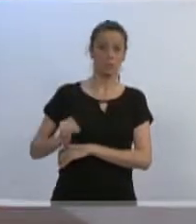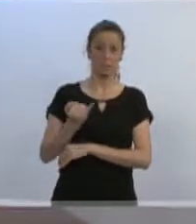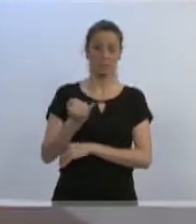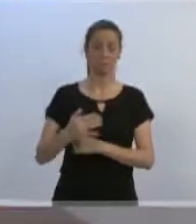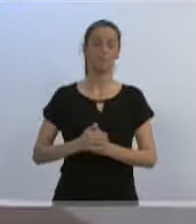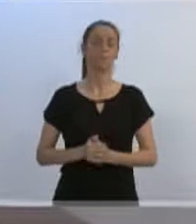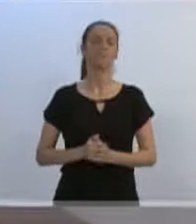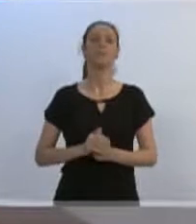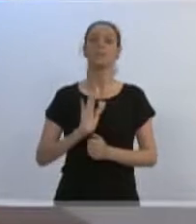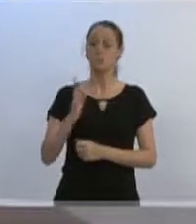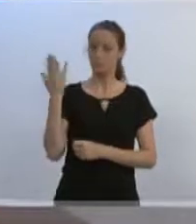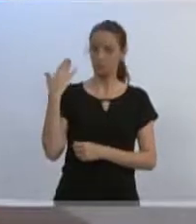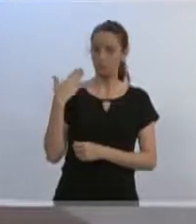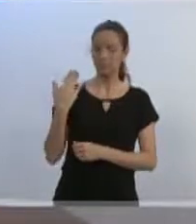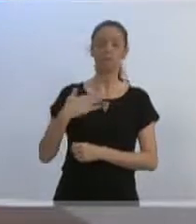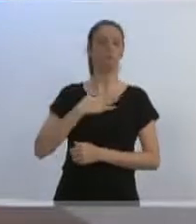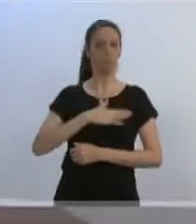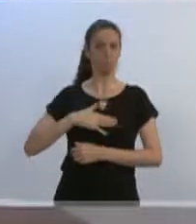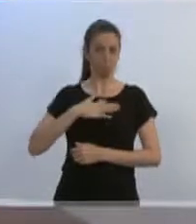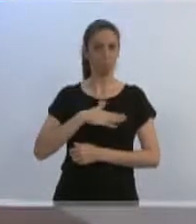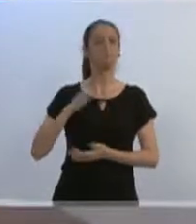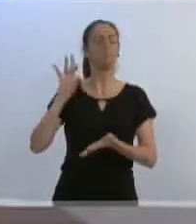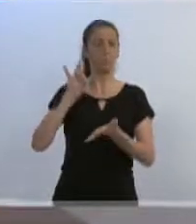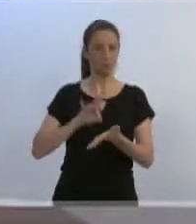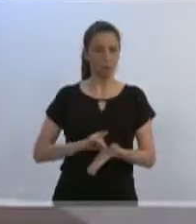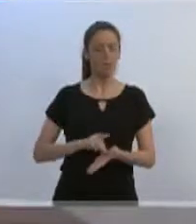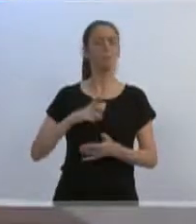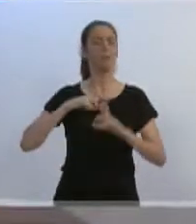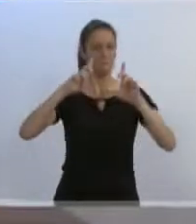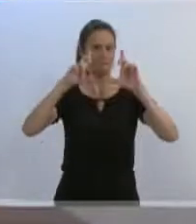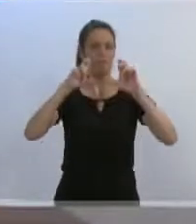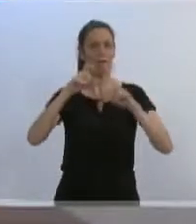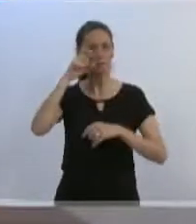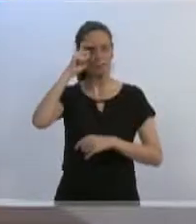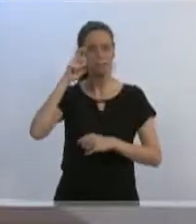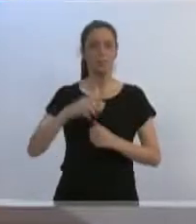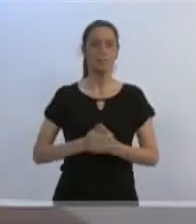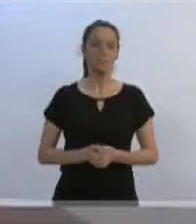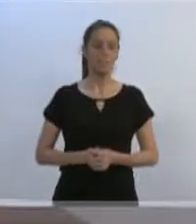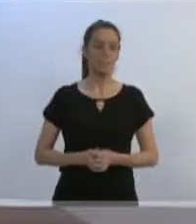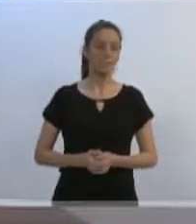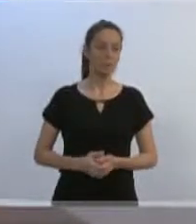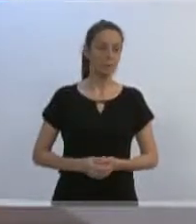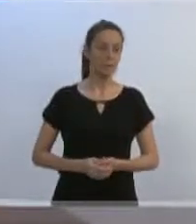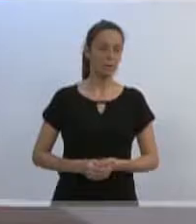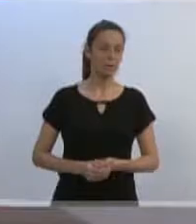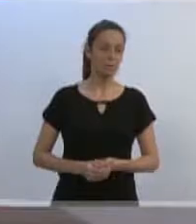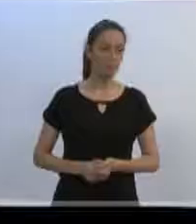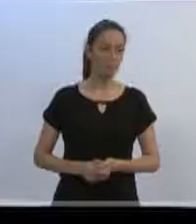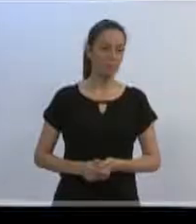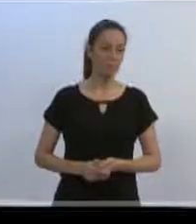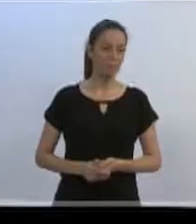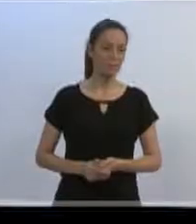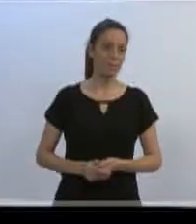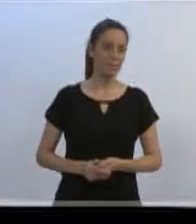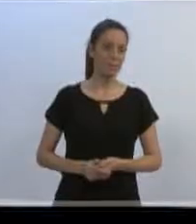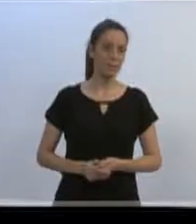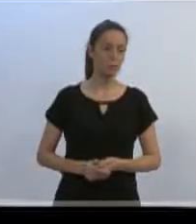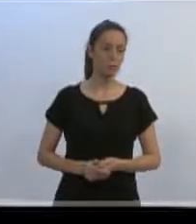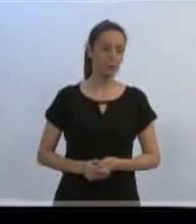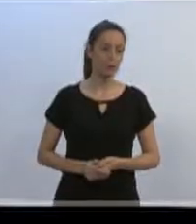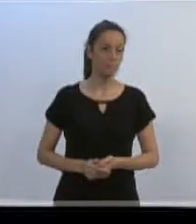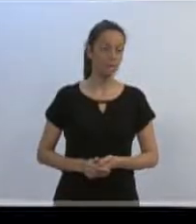e tivemos a grata satisfação do governo que tem até foto aí nery tivemos a grata satisfação de saber que